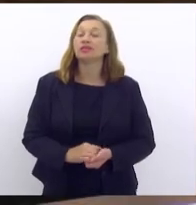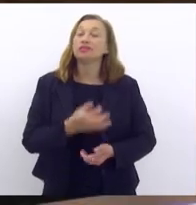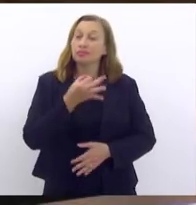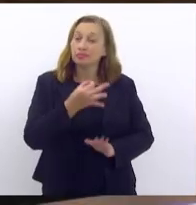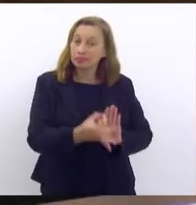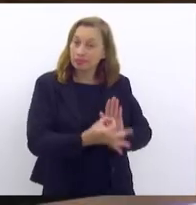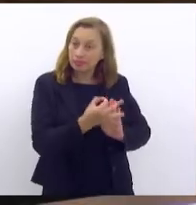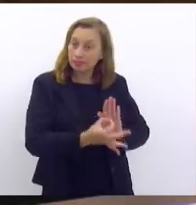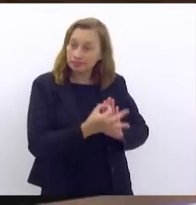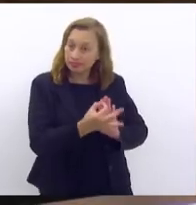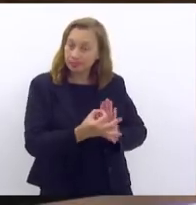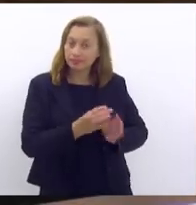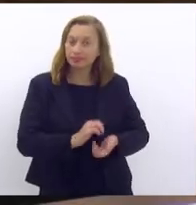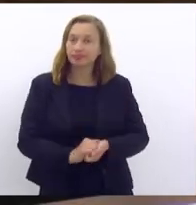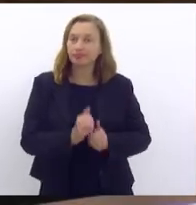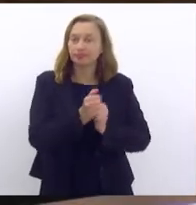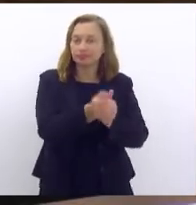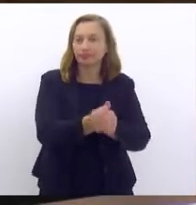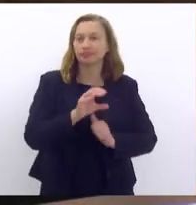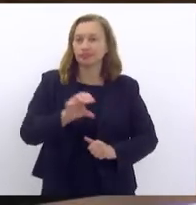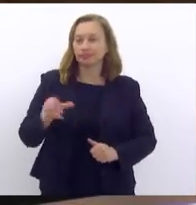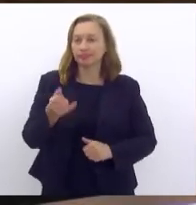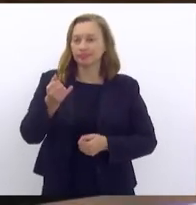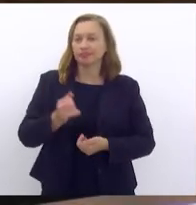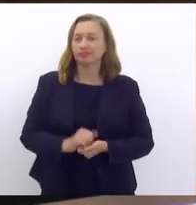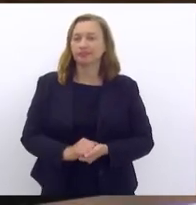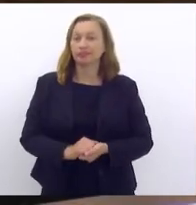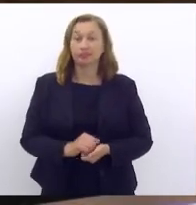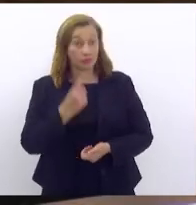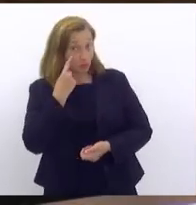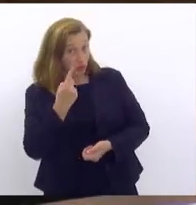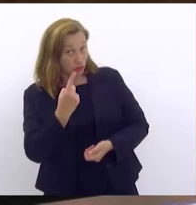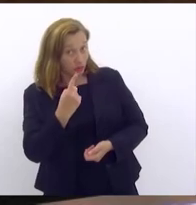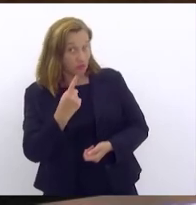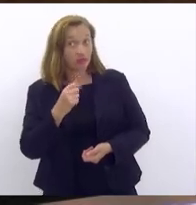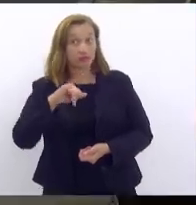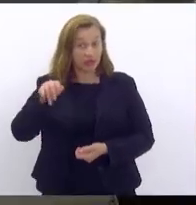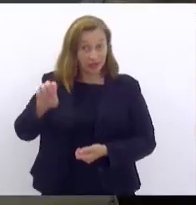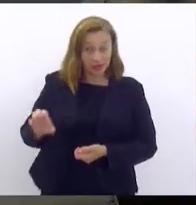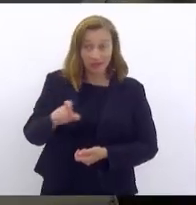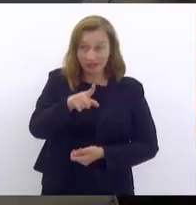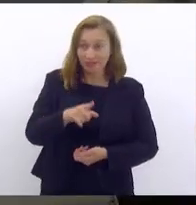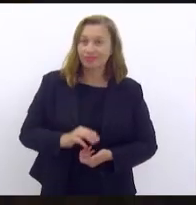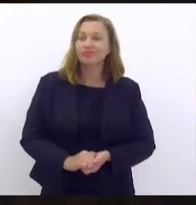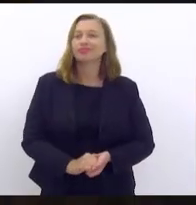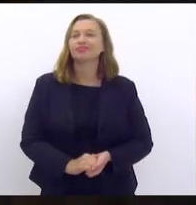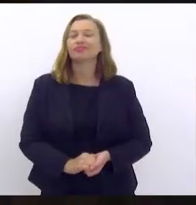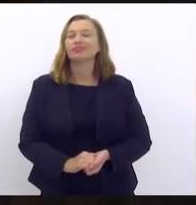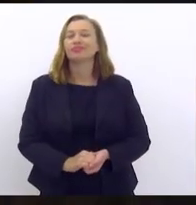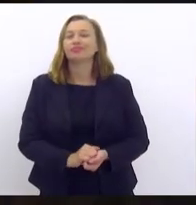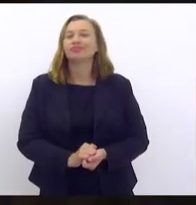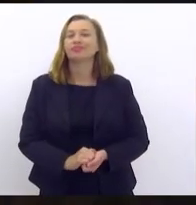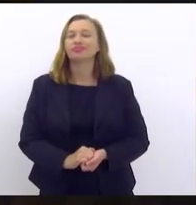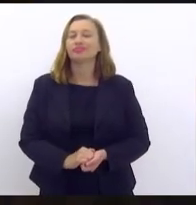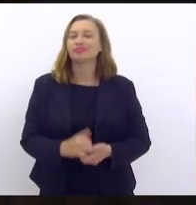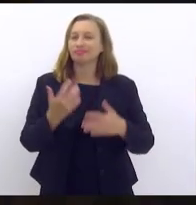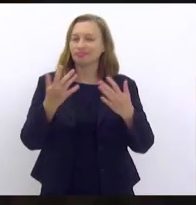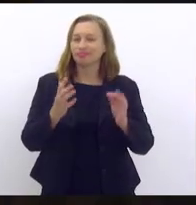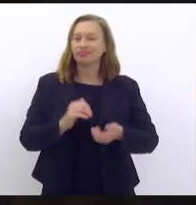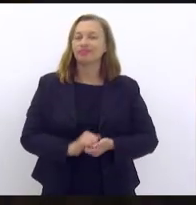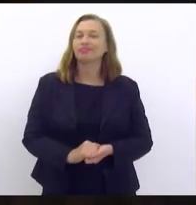Parecer. Eu sigo a CCJ. E, viu, Jari? Isso aí, meu nobre deputado.